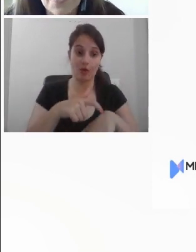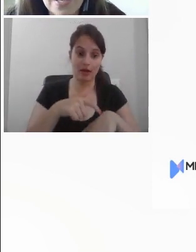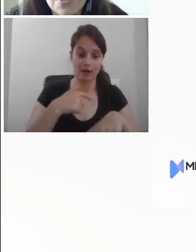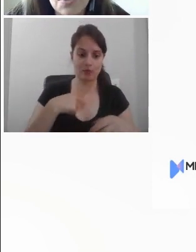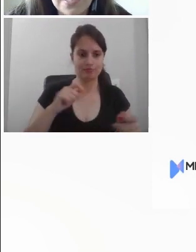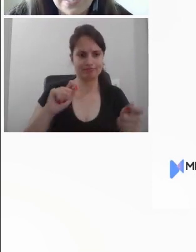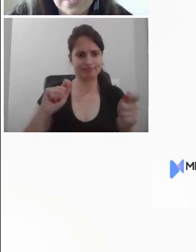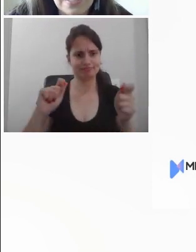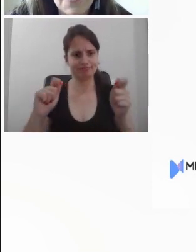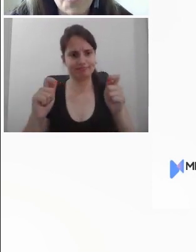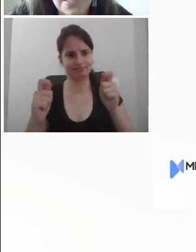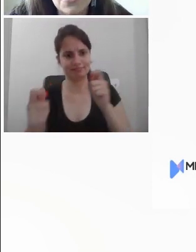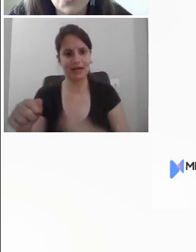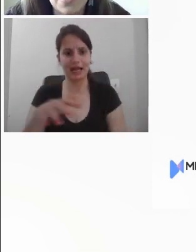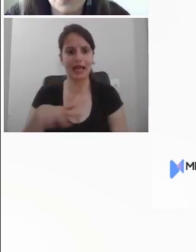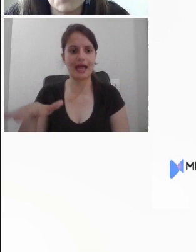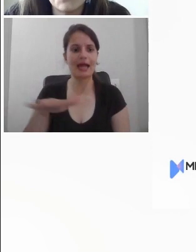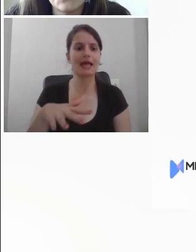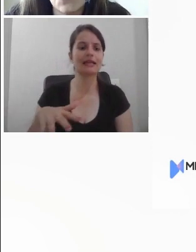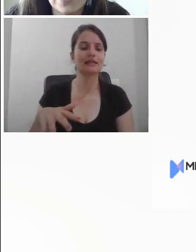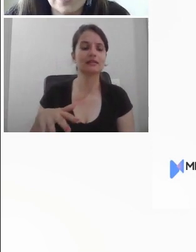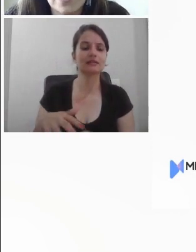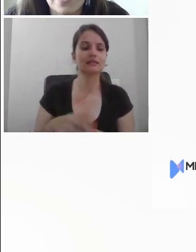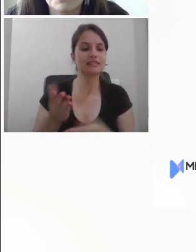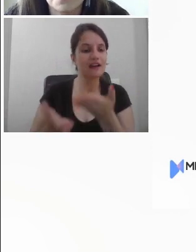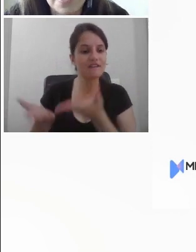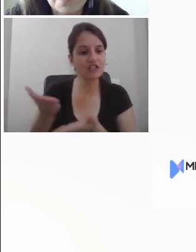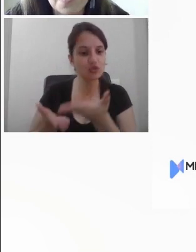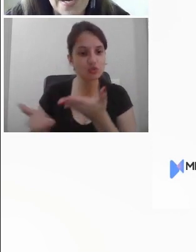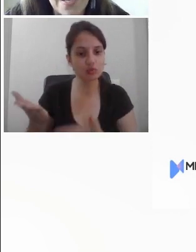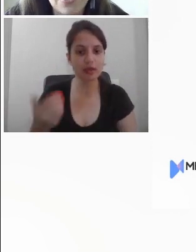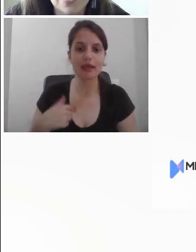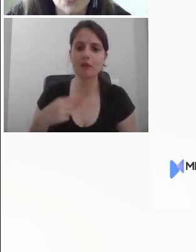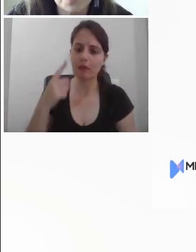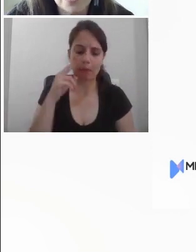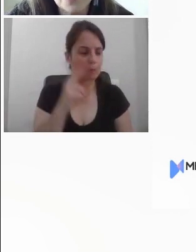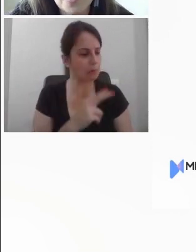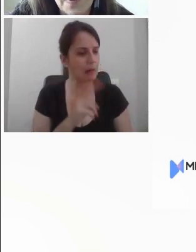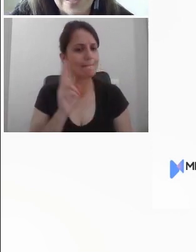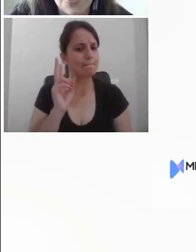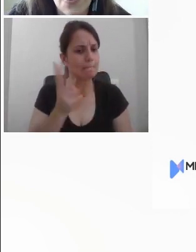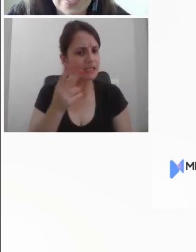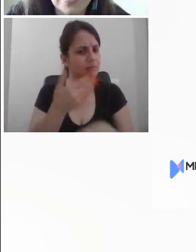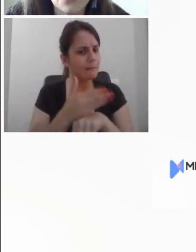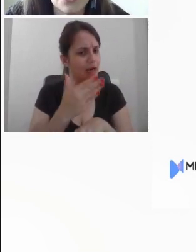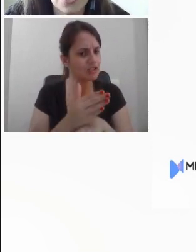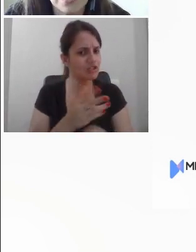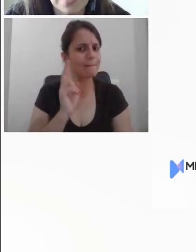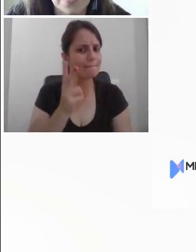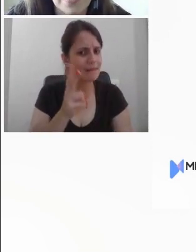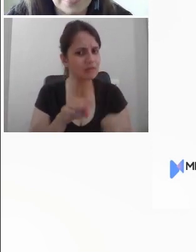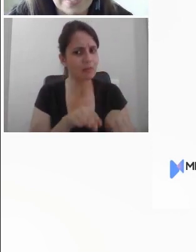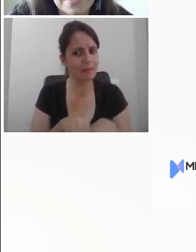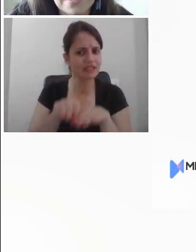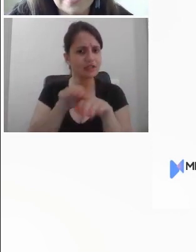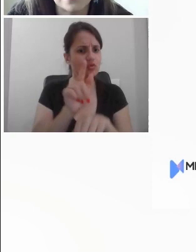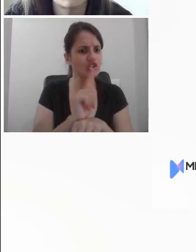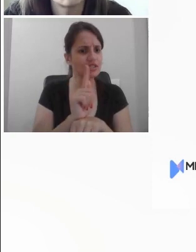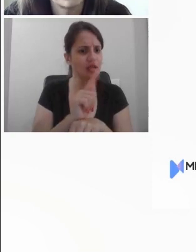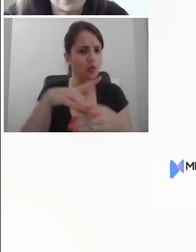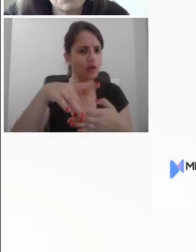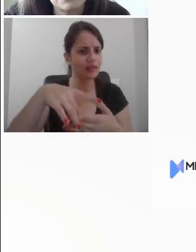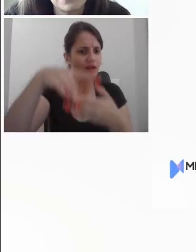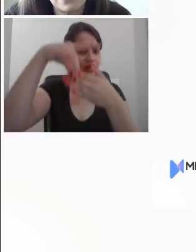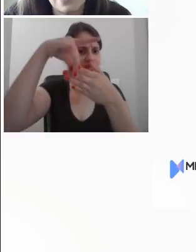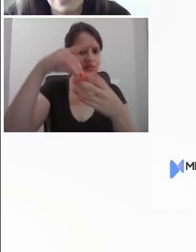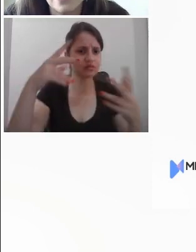área de serviços incrivelmente o que eu vi foi as mesmas práticas os mesmos padrões de gestão e liderança sendo